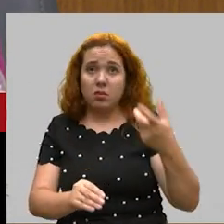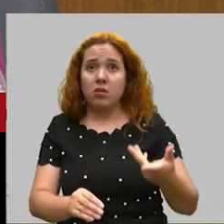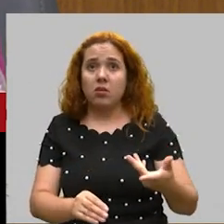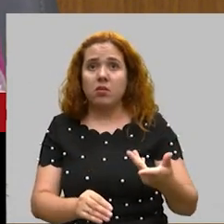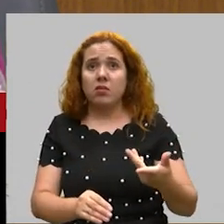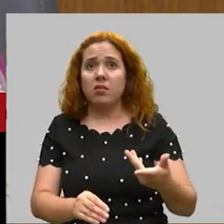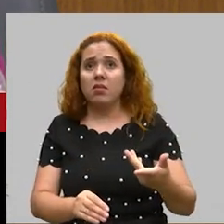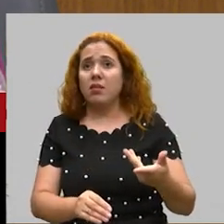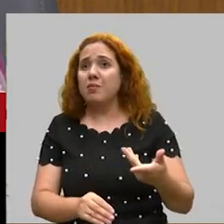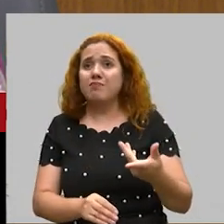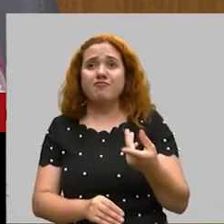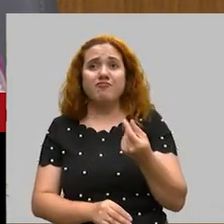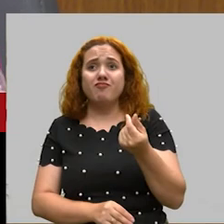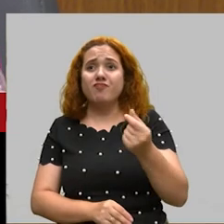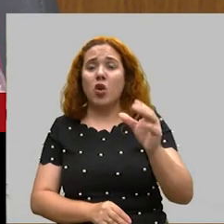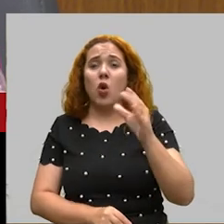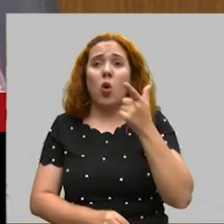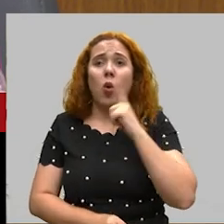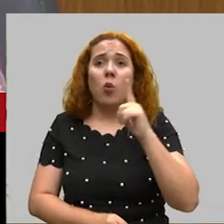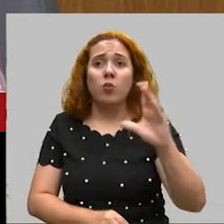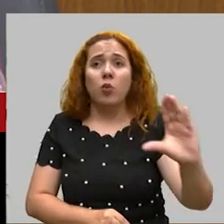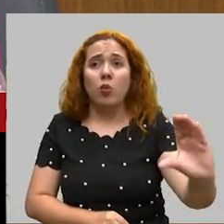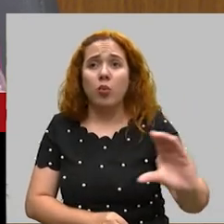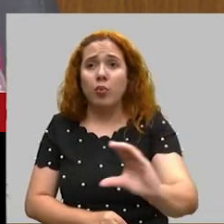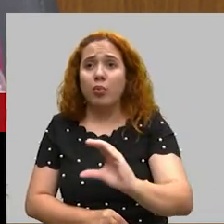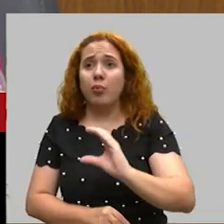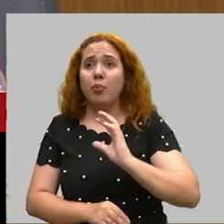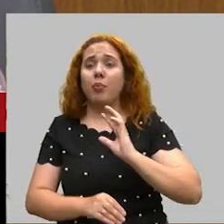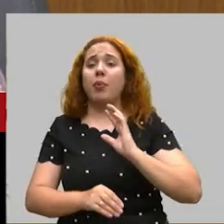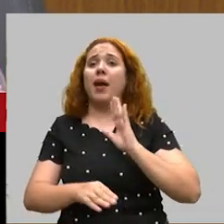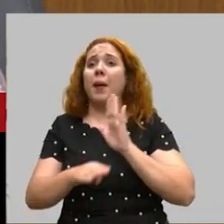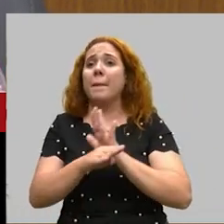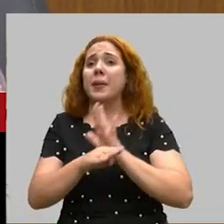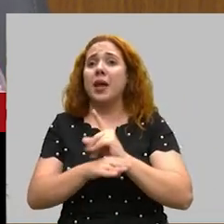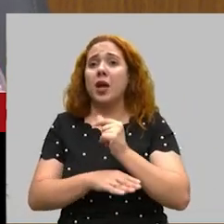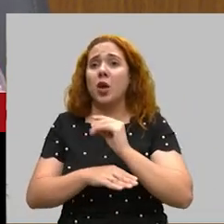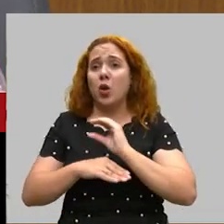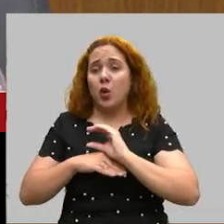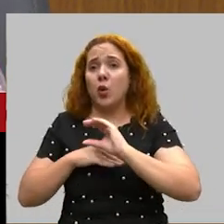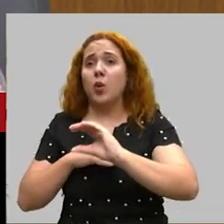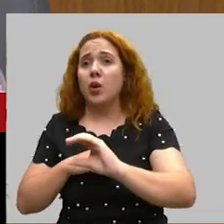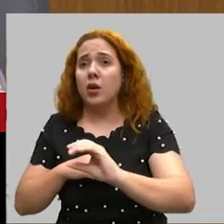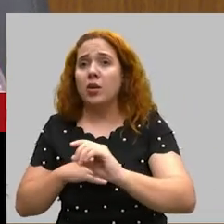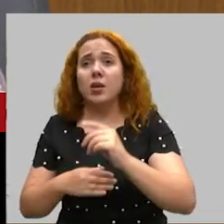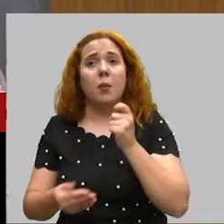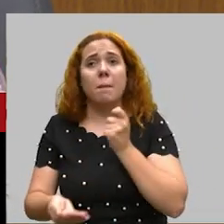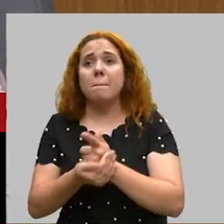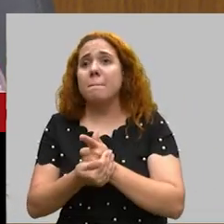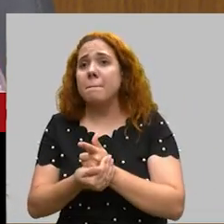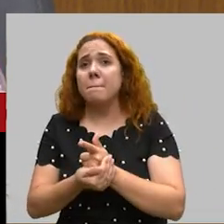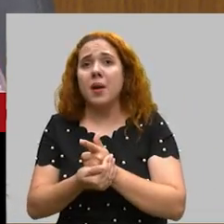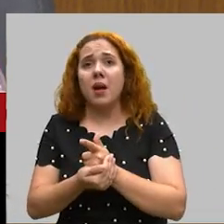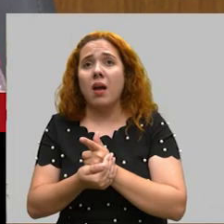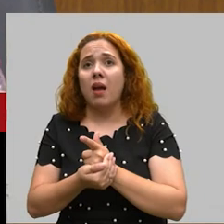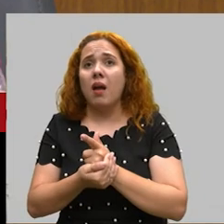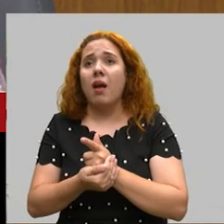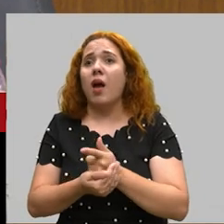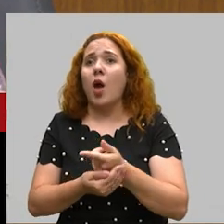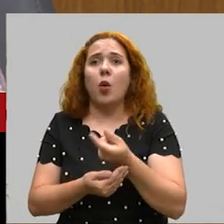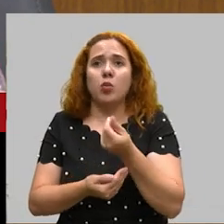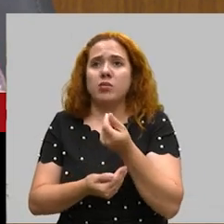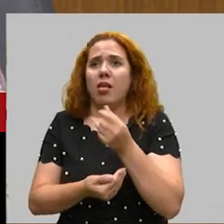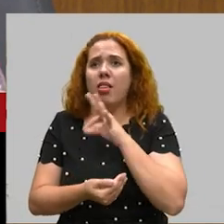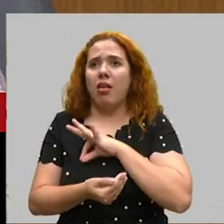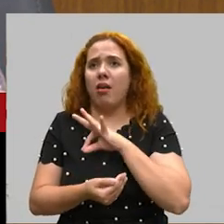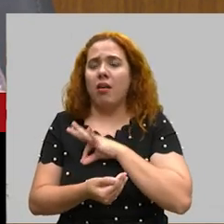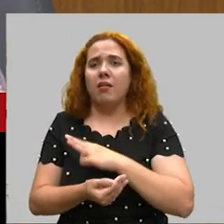menos arrecada né que tem menos recurso para investir na educação que não paga o piso nem na proporcionalidade que